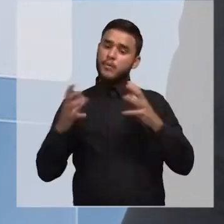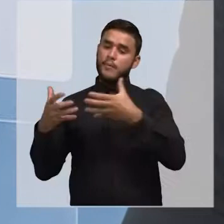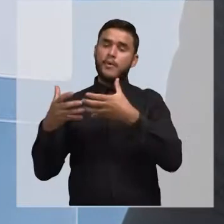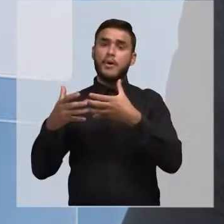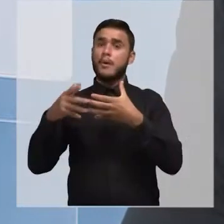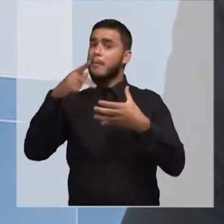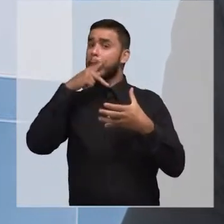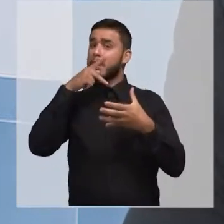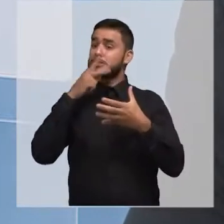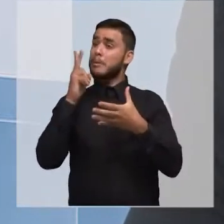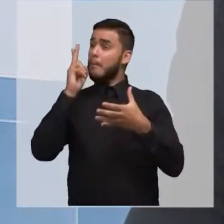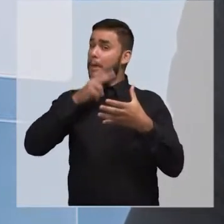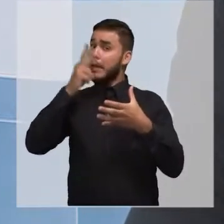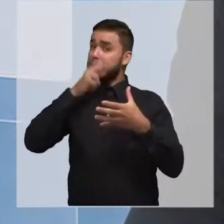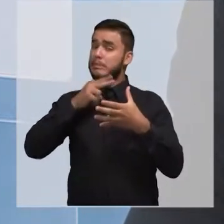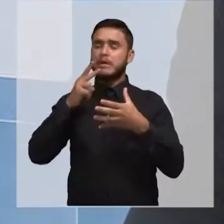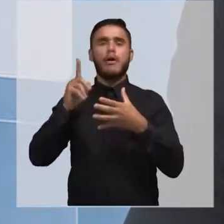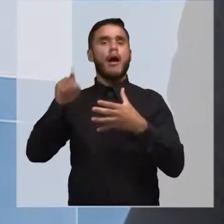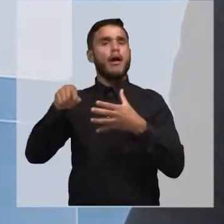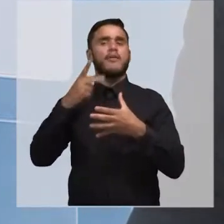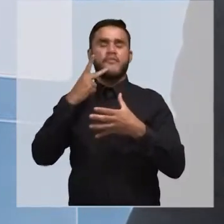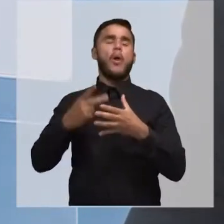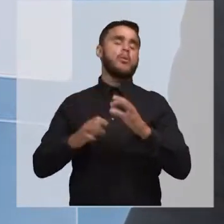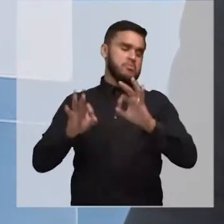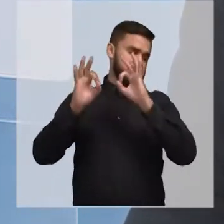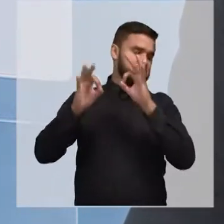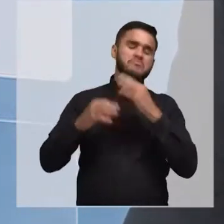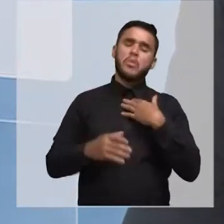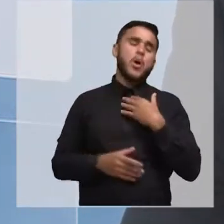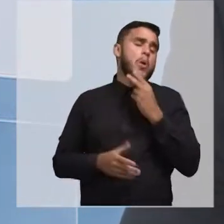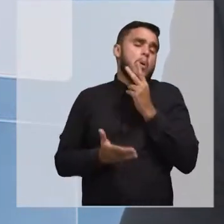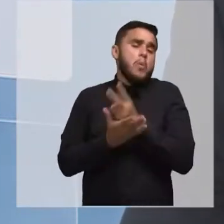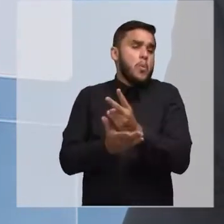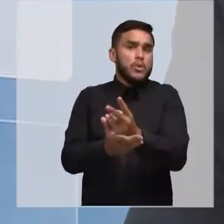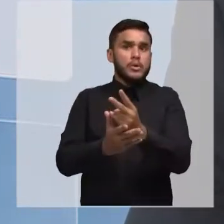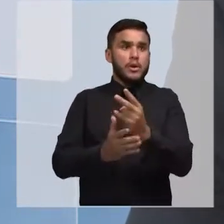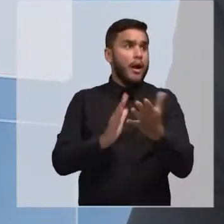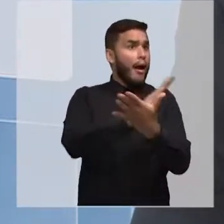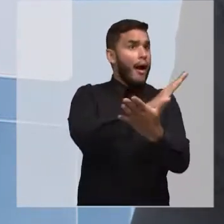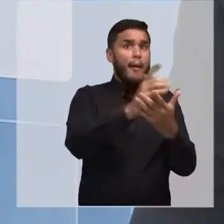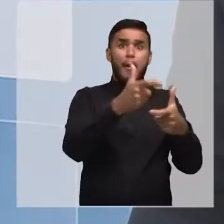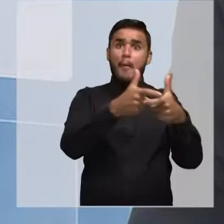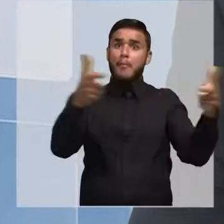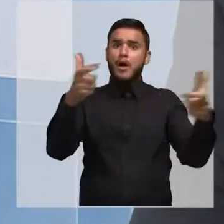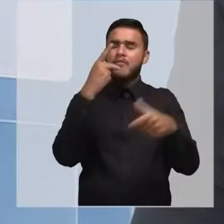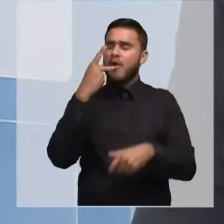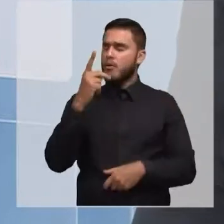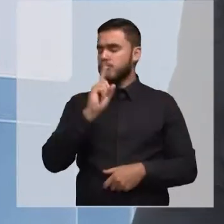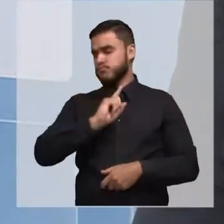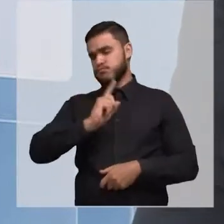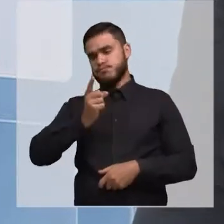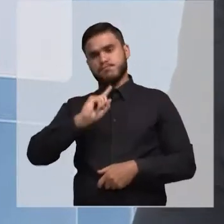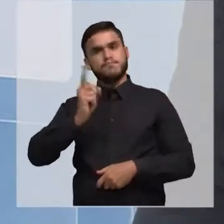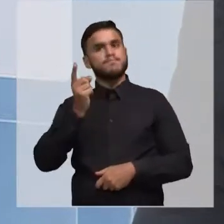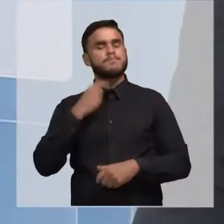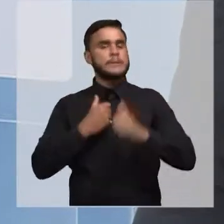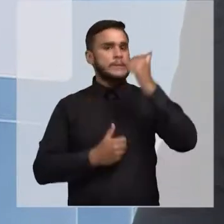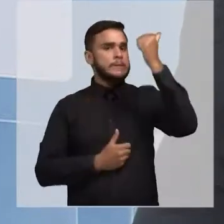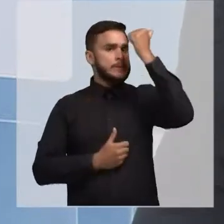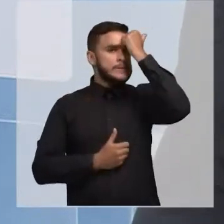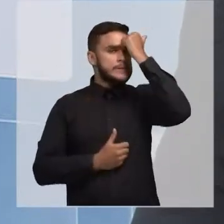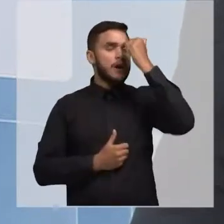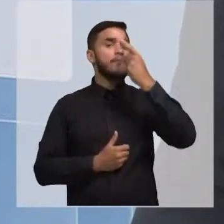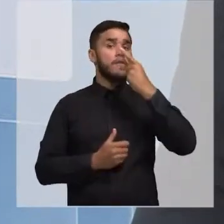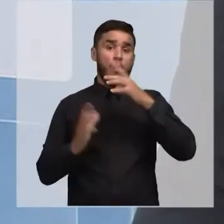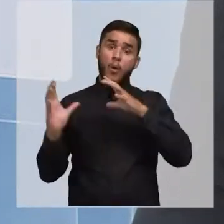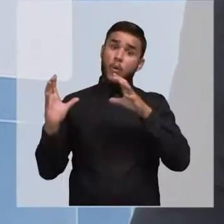em movimento partidário, né? Só as pessoas porque existe uma boa parte da